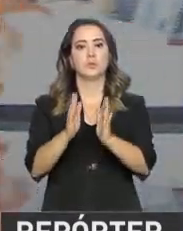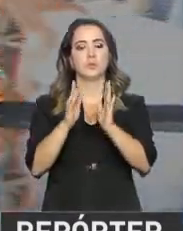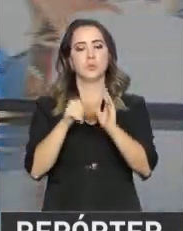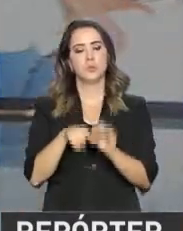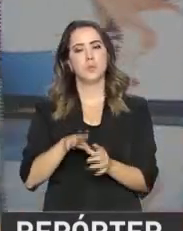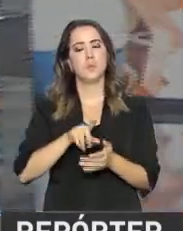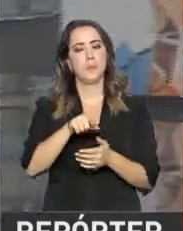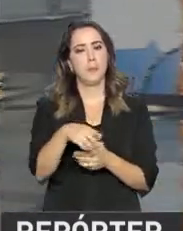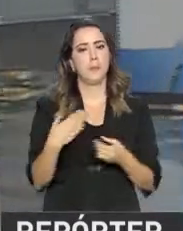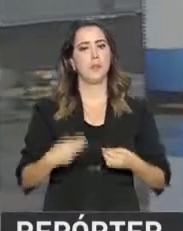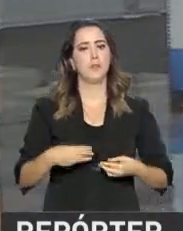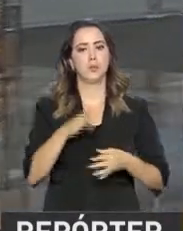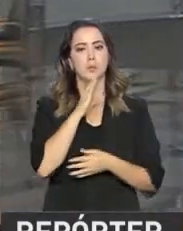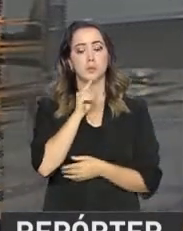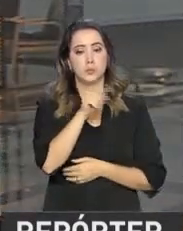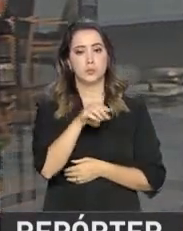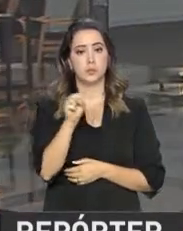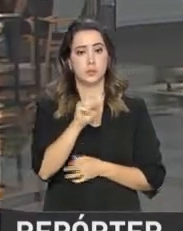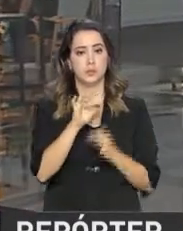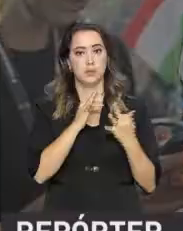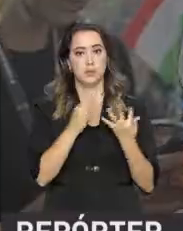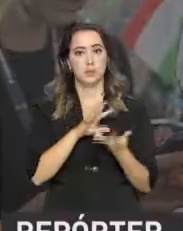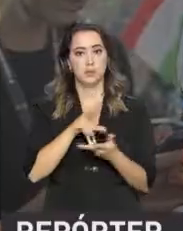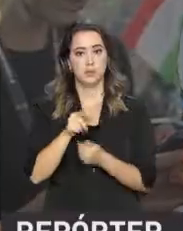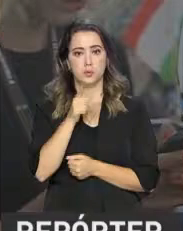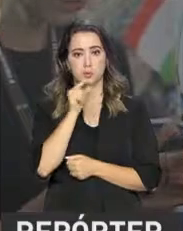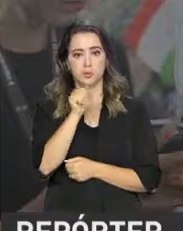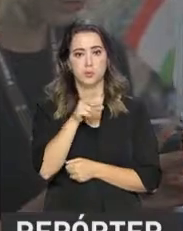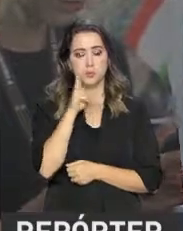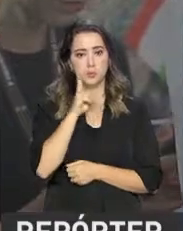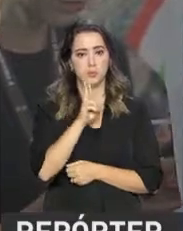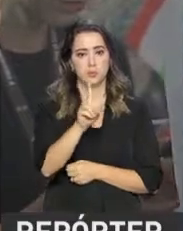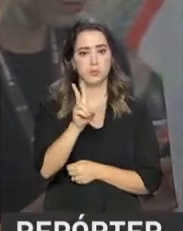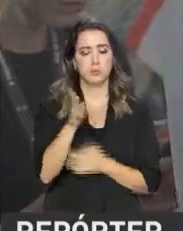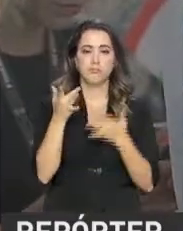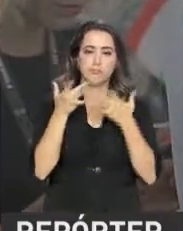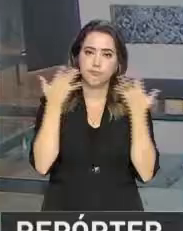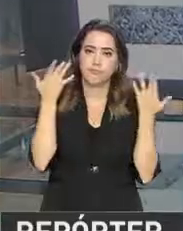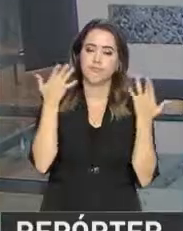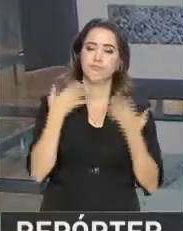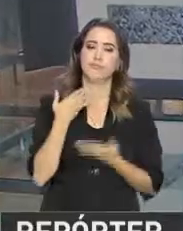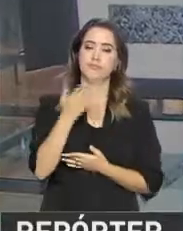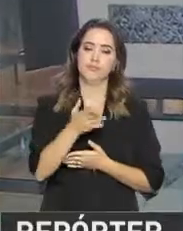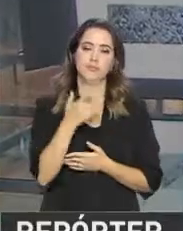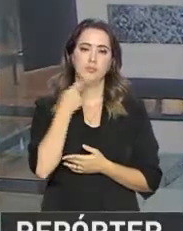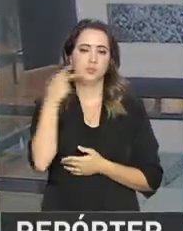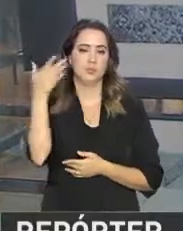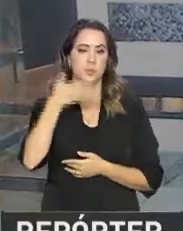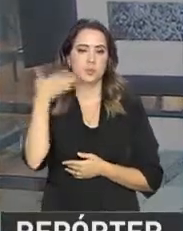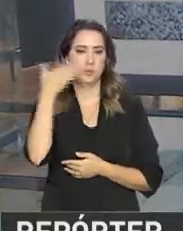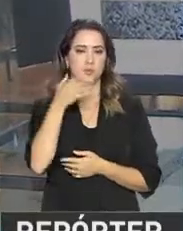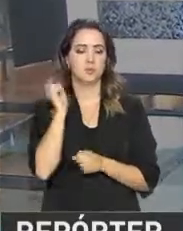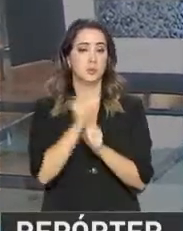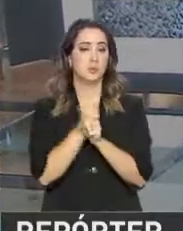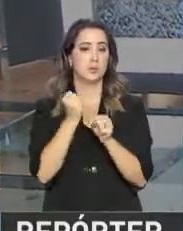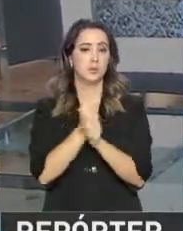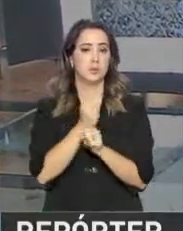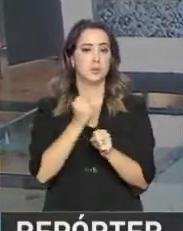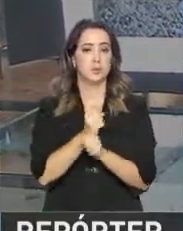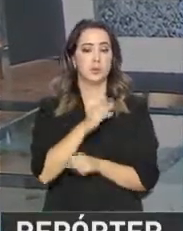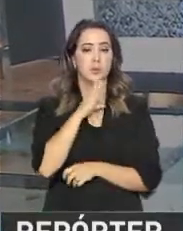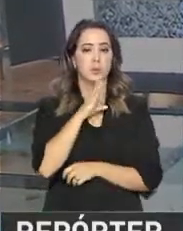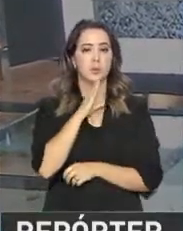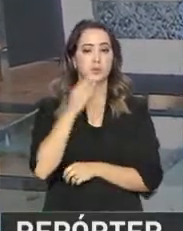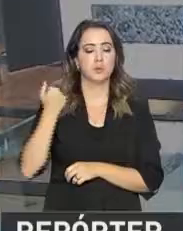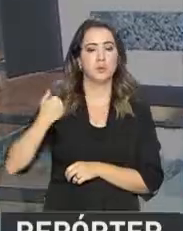da Integração, no 8º Fórum Mundial da Água, pode assistir a peça de teatro que conta a história da obra e conhecer um